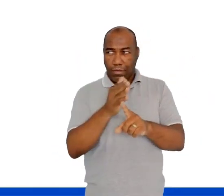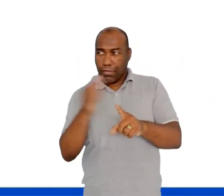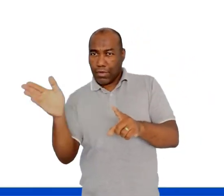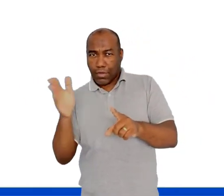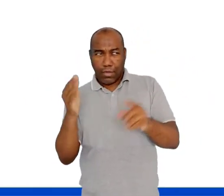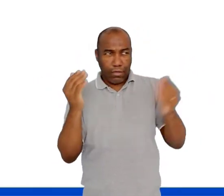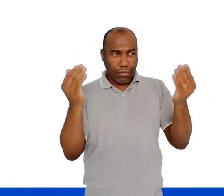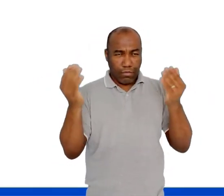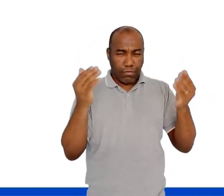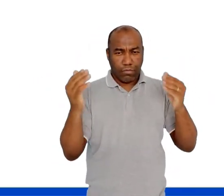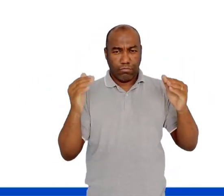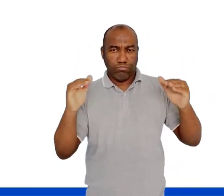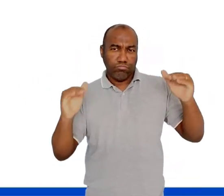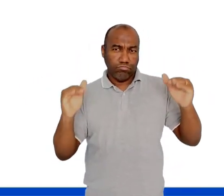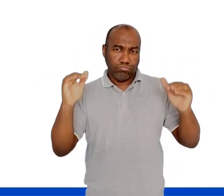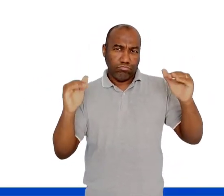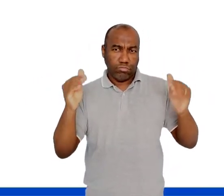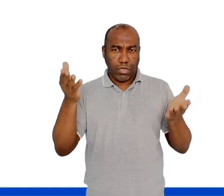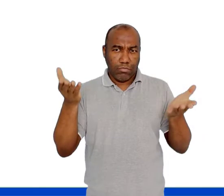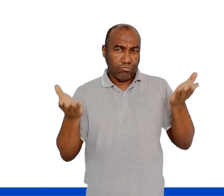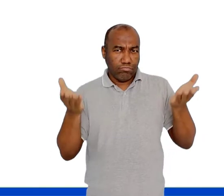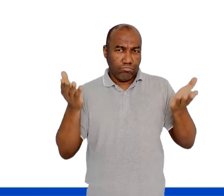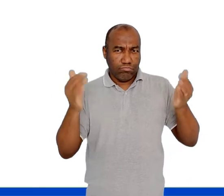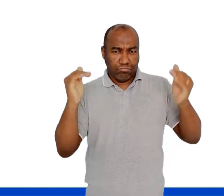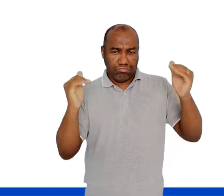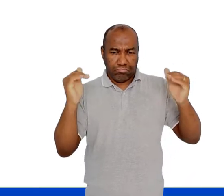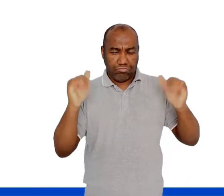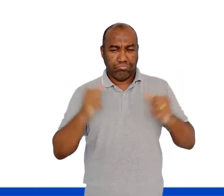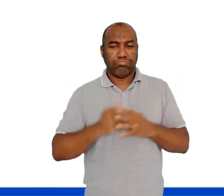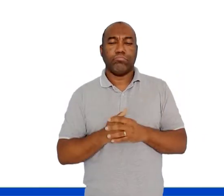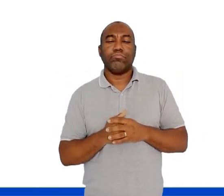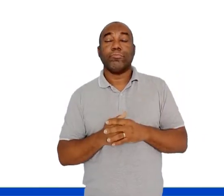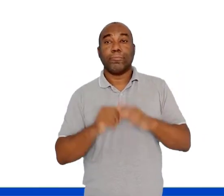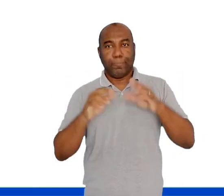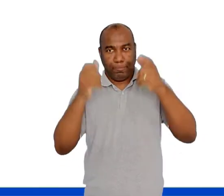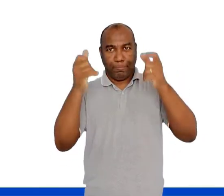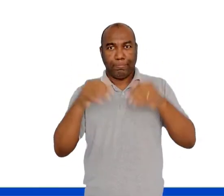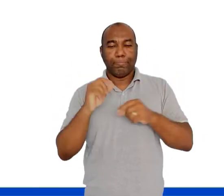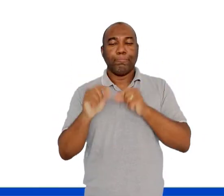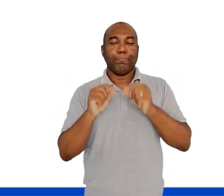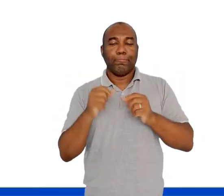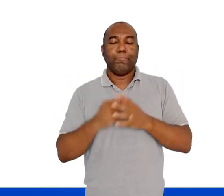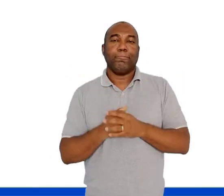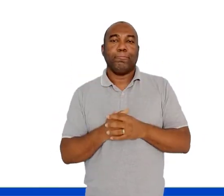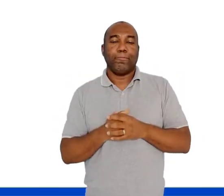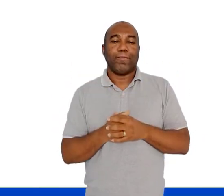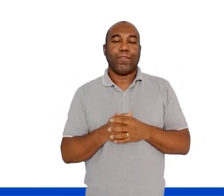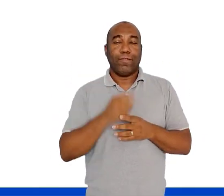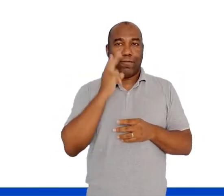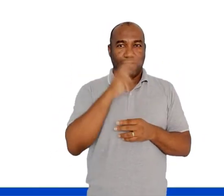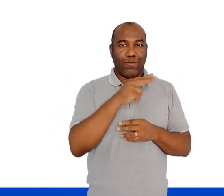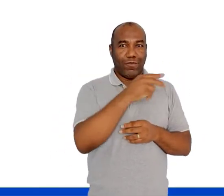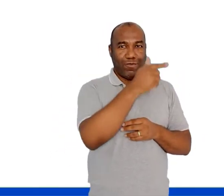vamos lá. Eu tenho 2 mol, então, ou seja, duas vezes, né, 2 mol ZNS mais